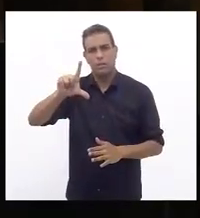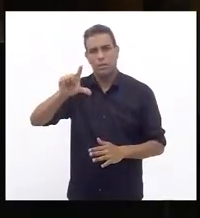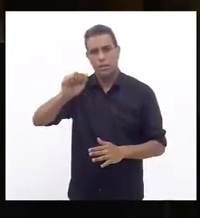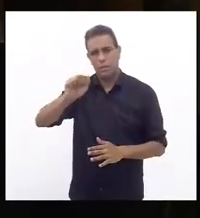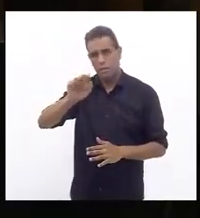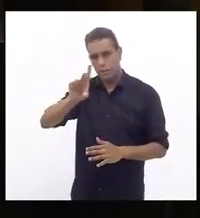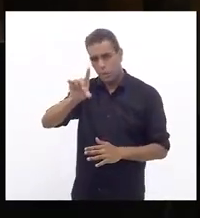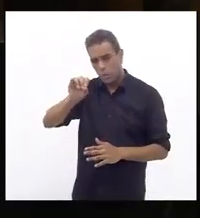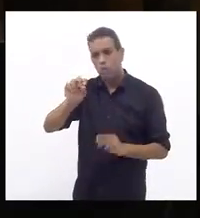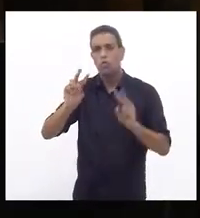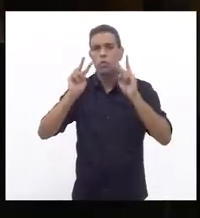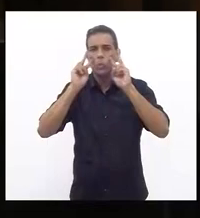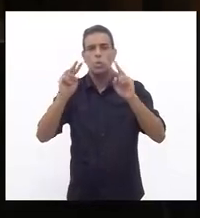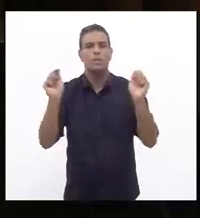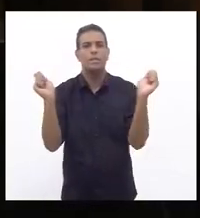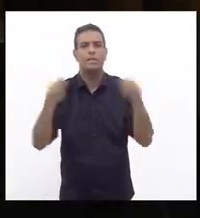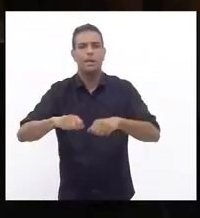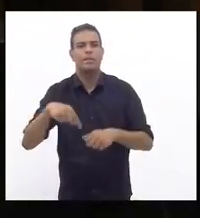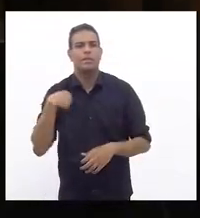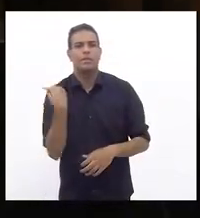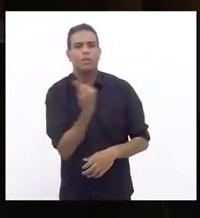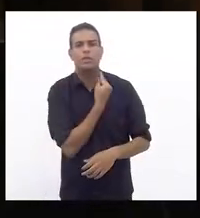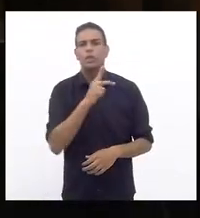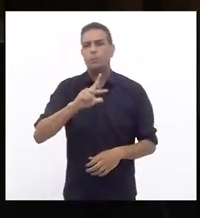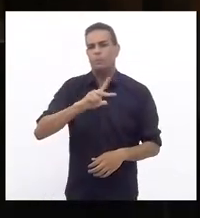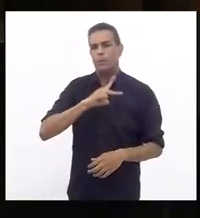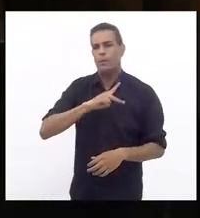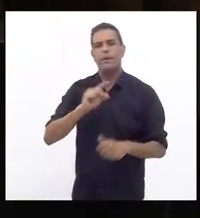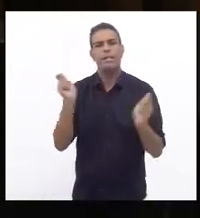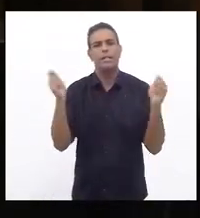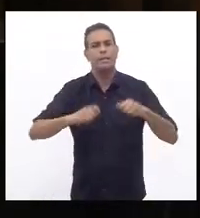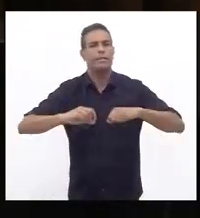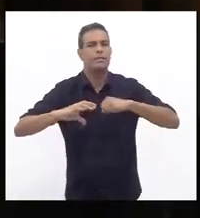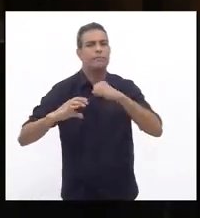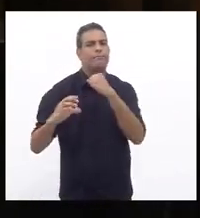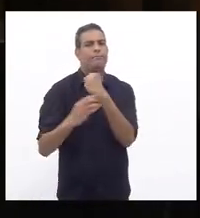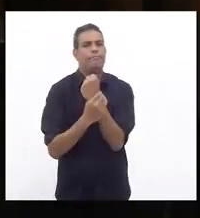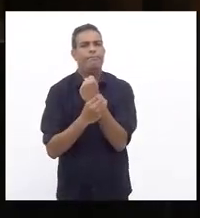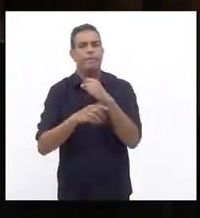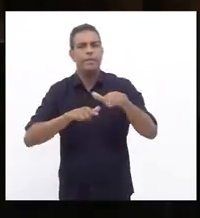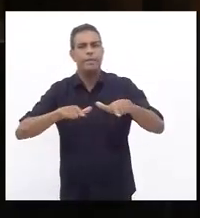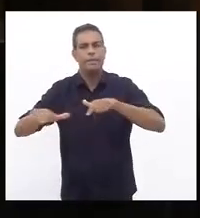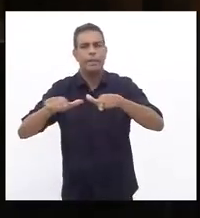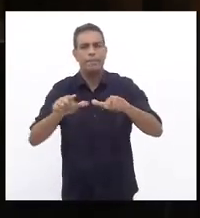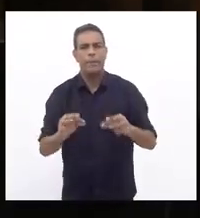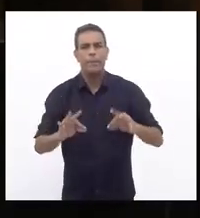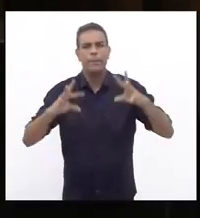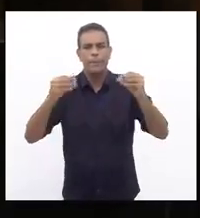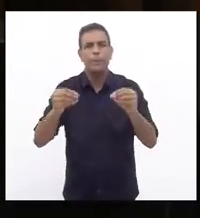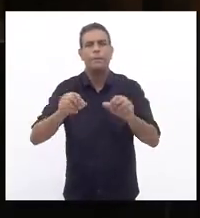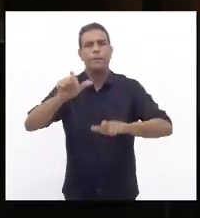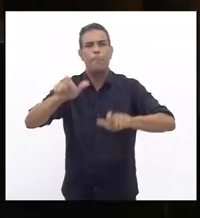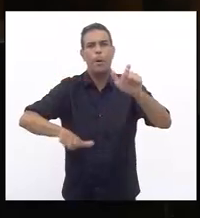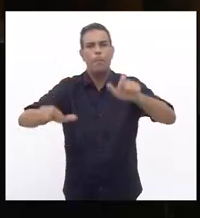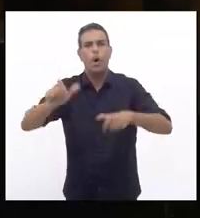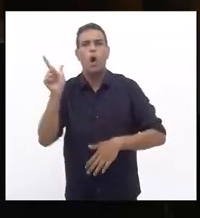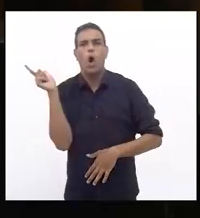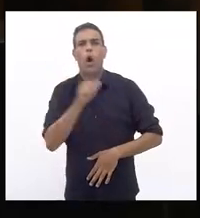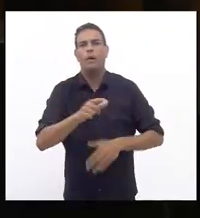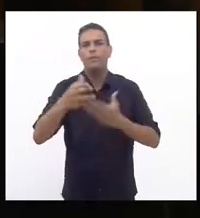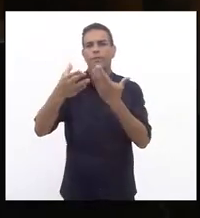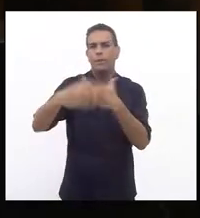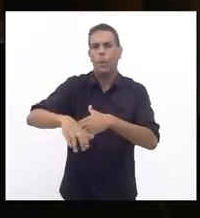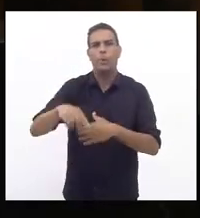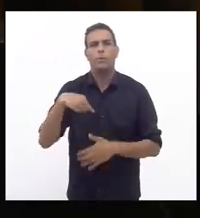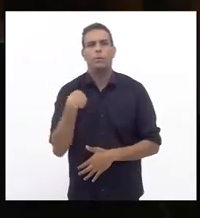cima dessa casa para privatizar a SEDAI, possa garantir o emprego daqueles e daquelas que fizeram concurso público para